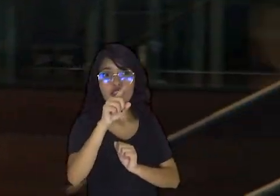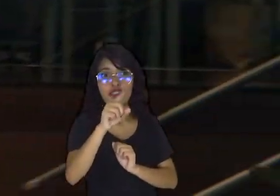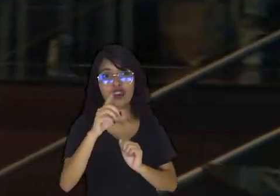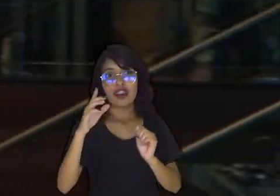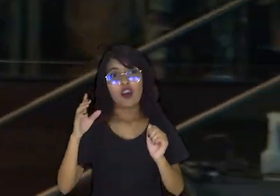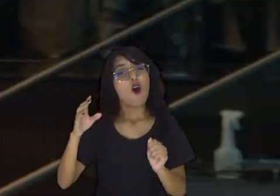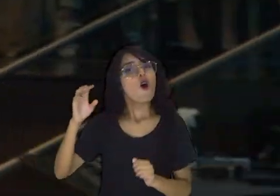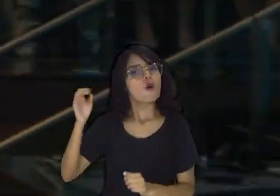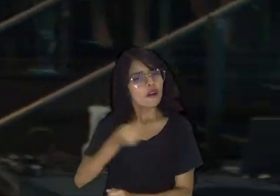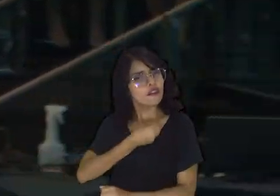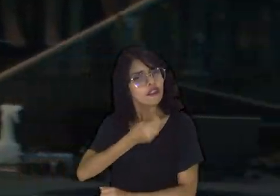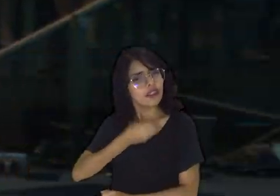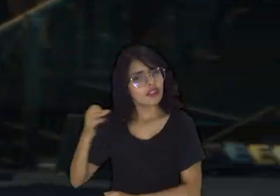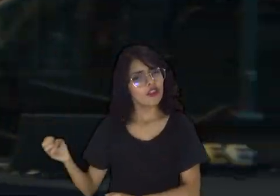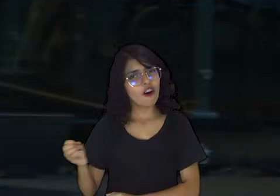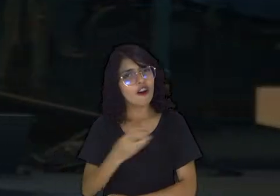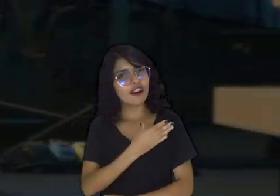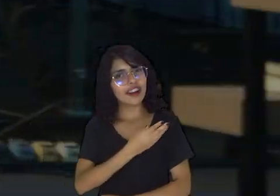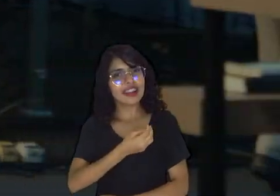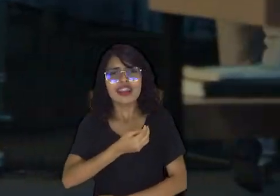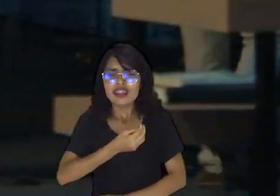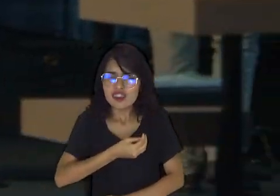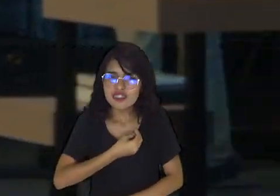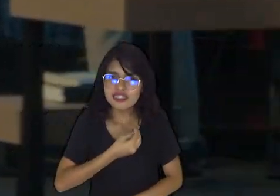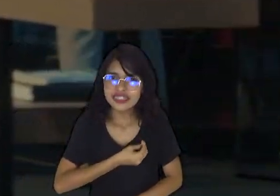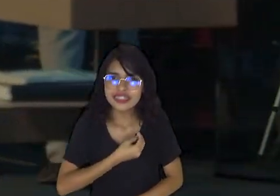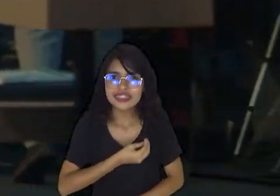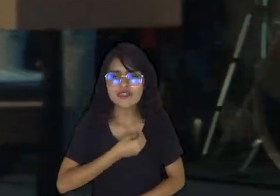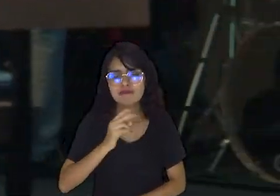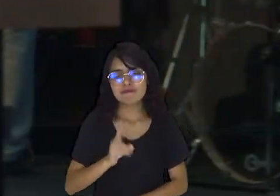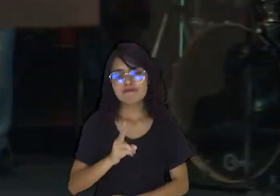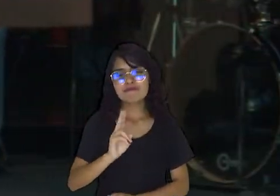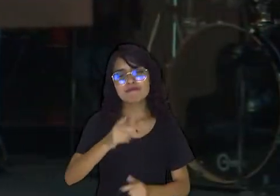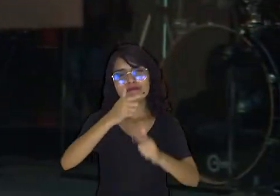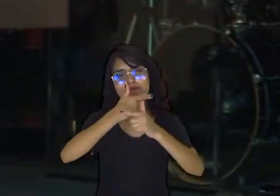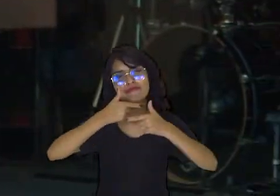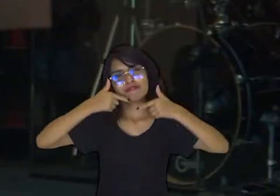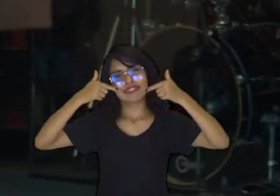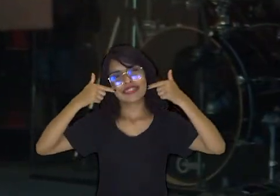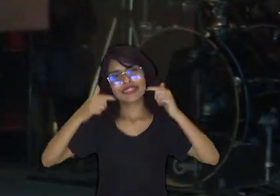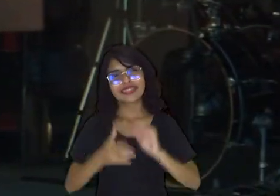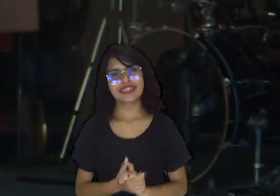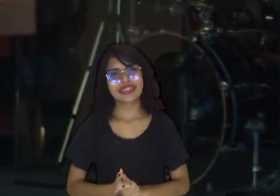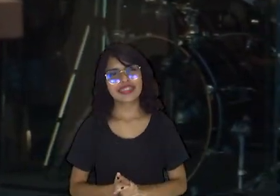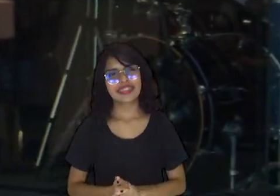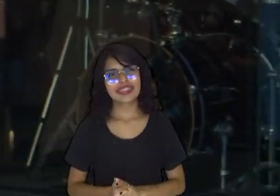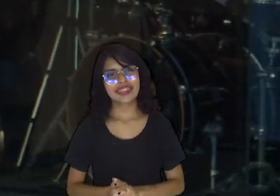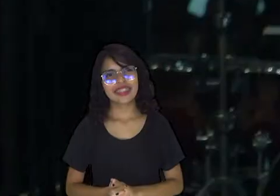novo porvir. Que a vida lhe seja um eterno